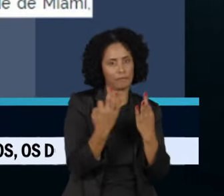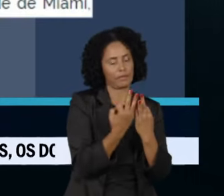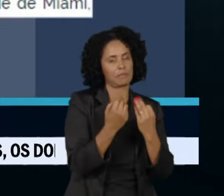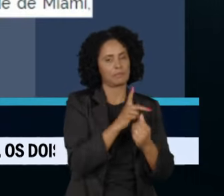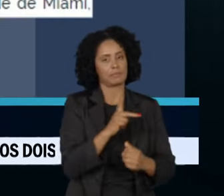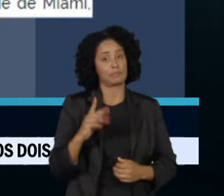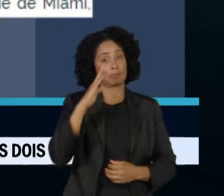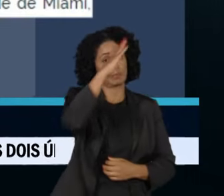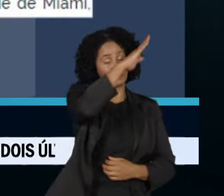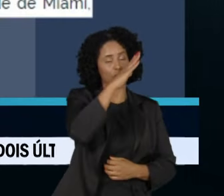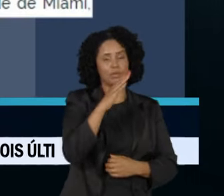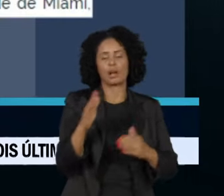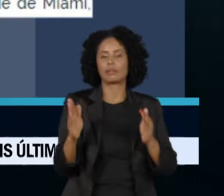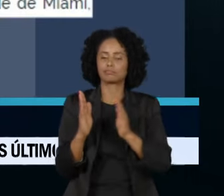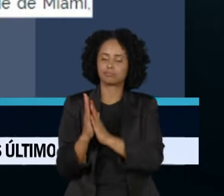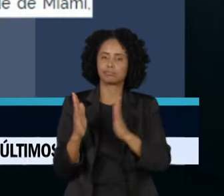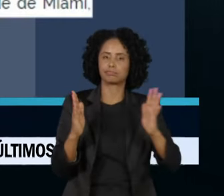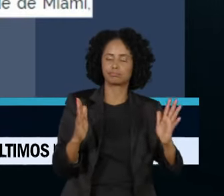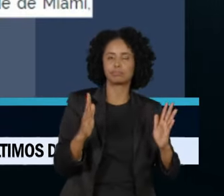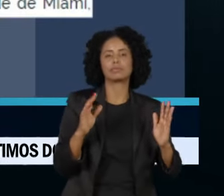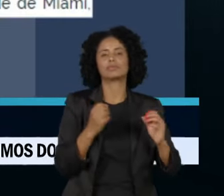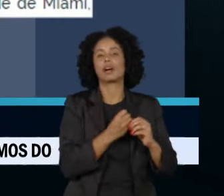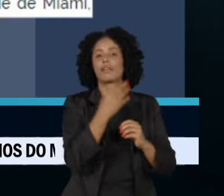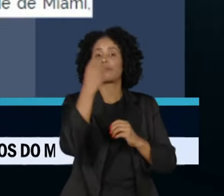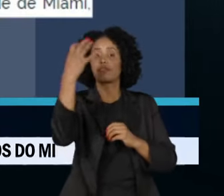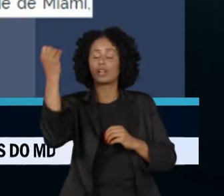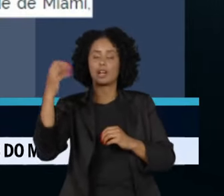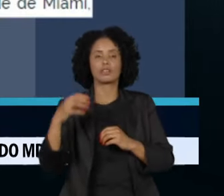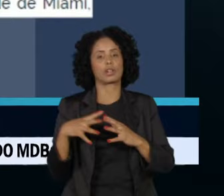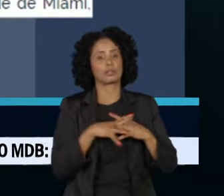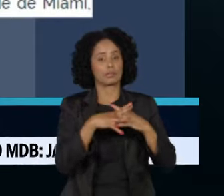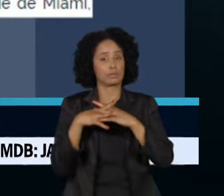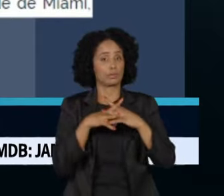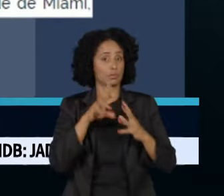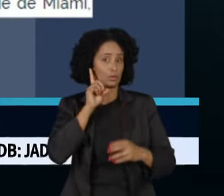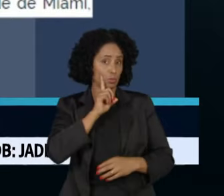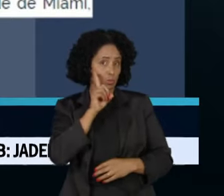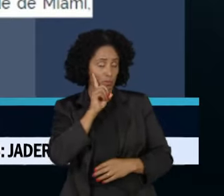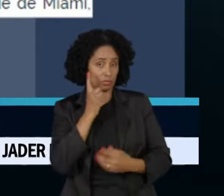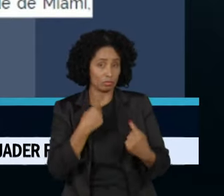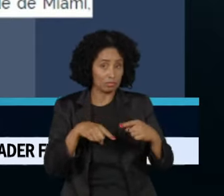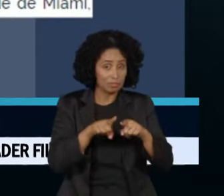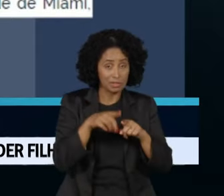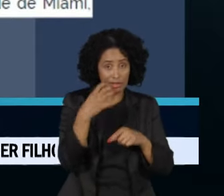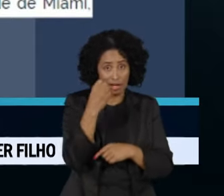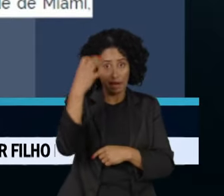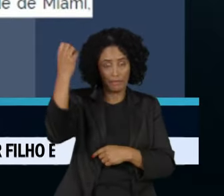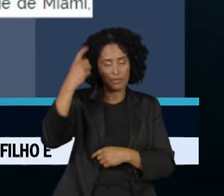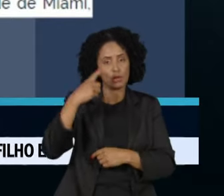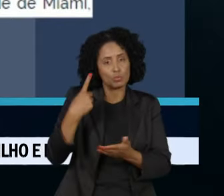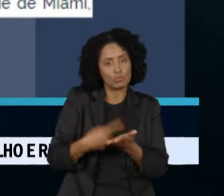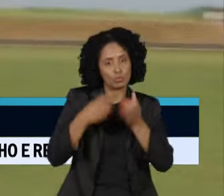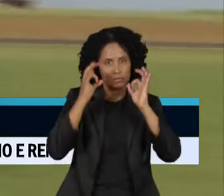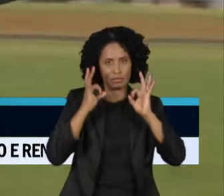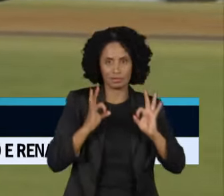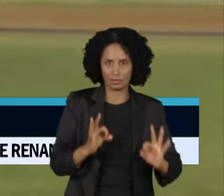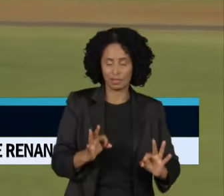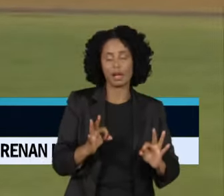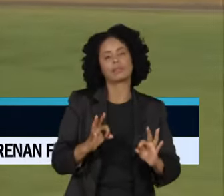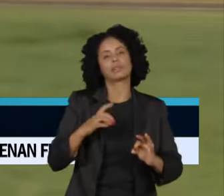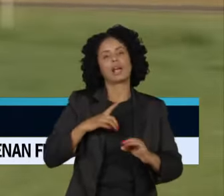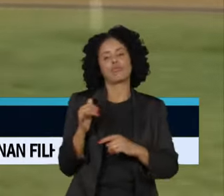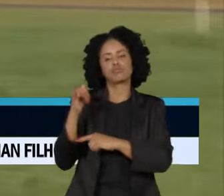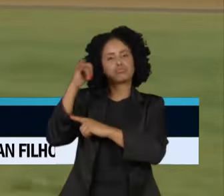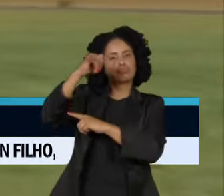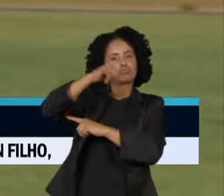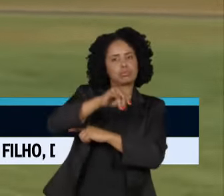Bolsonaro durante uma viagem que terá como destino a Flórida, nos Estados Unidos. A viagem está prevista para ser feita em uma